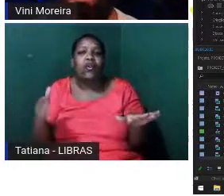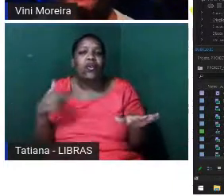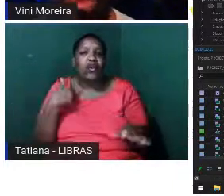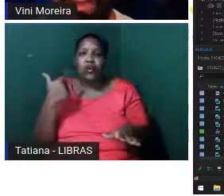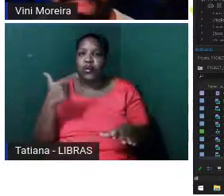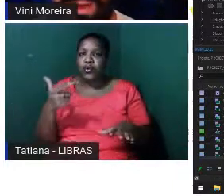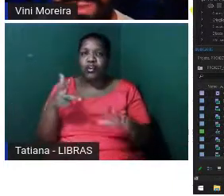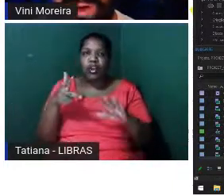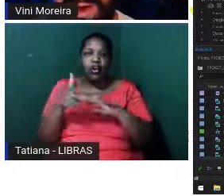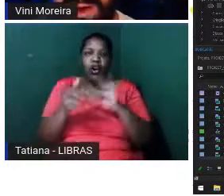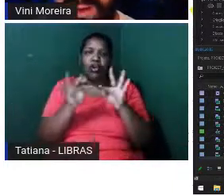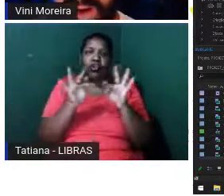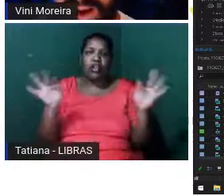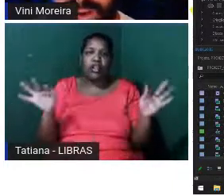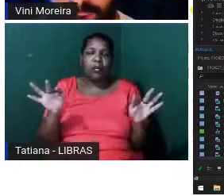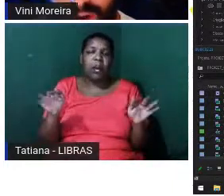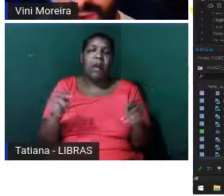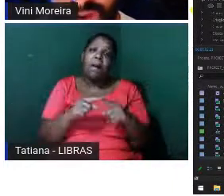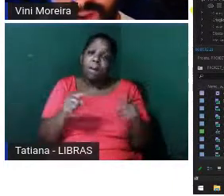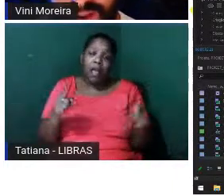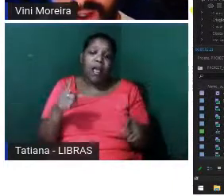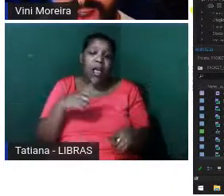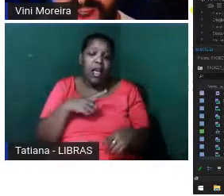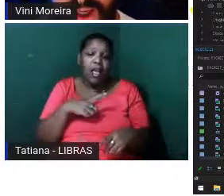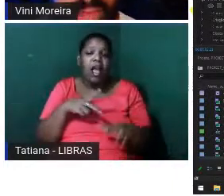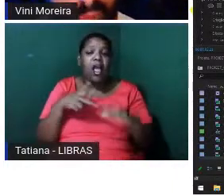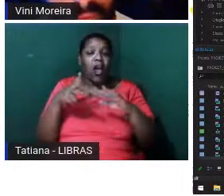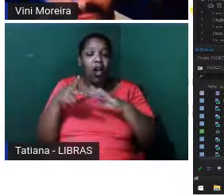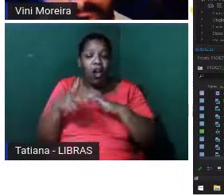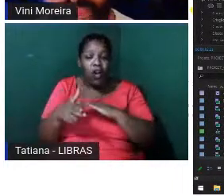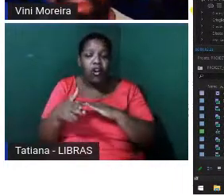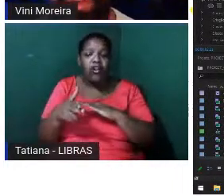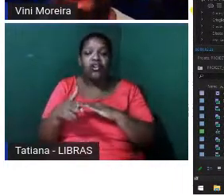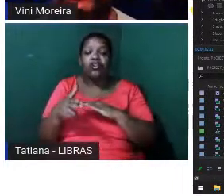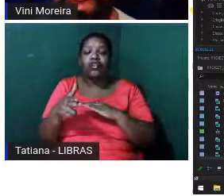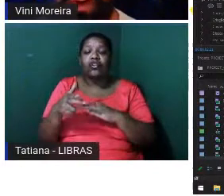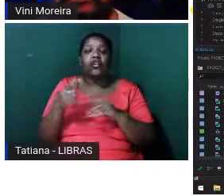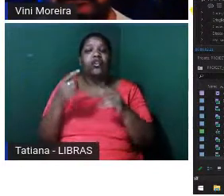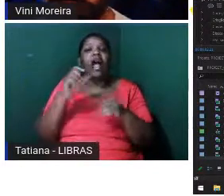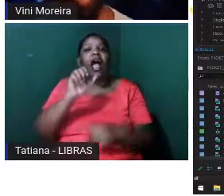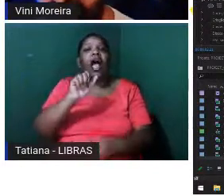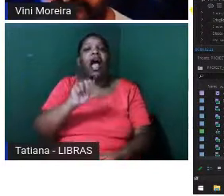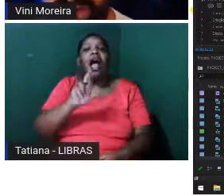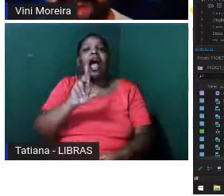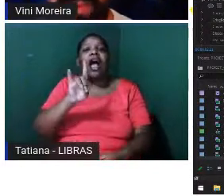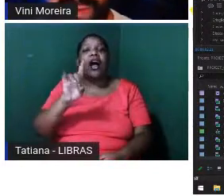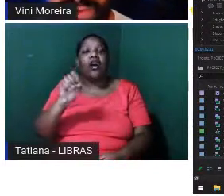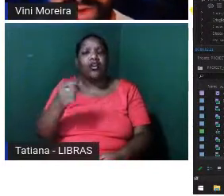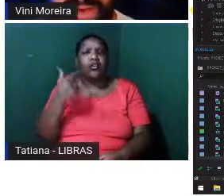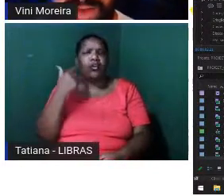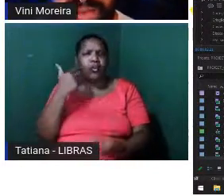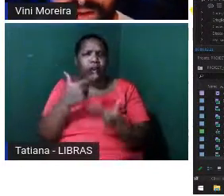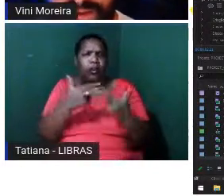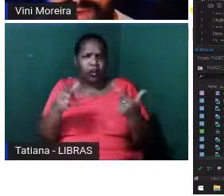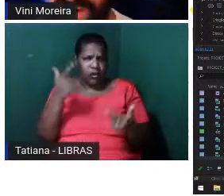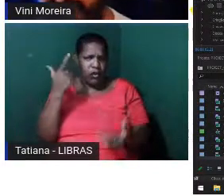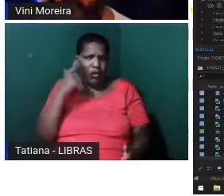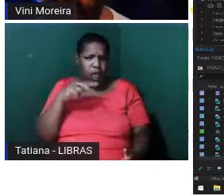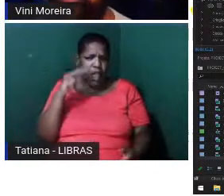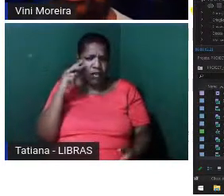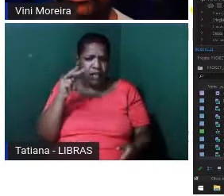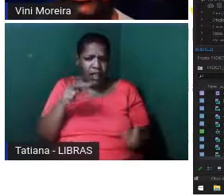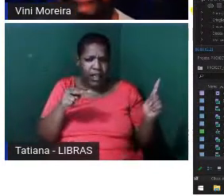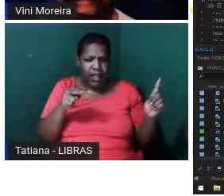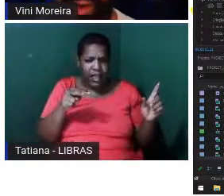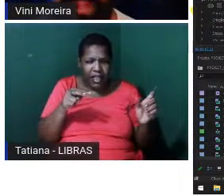não tinha quarto simples mas foi corte e muito áudio de muita coisa se você consegue ver aqui embaixo